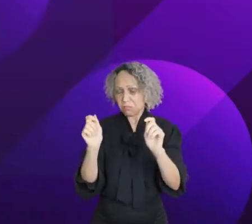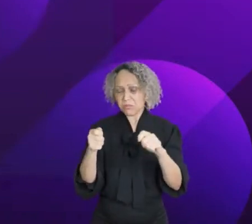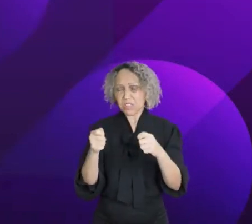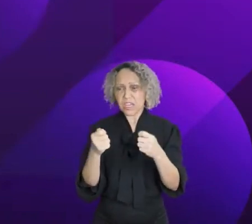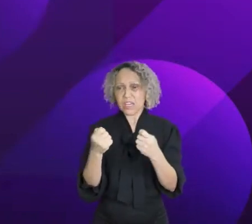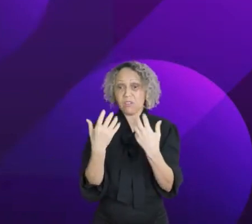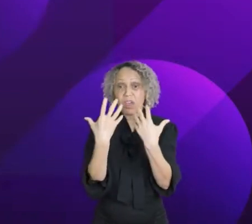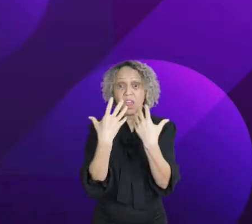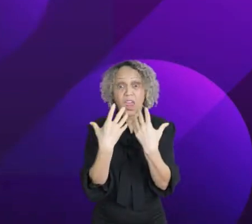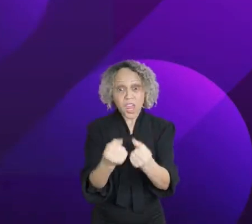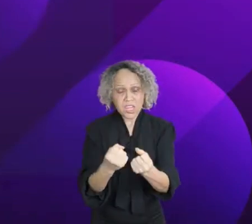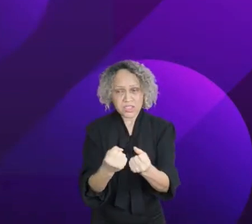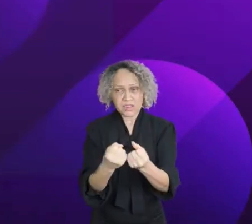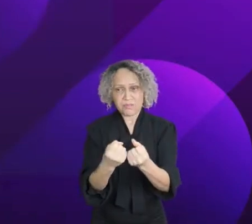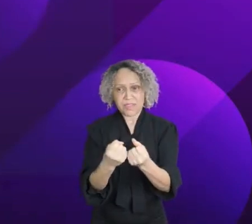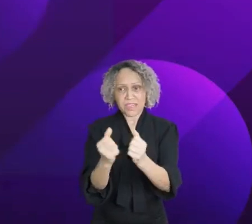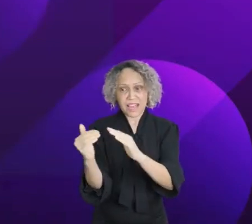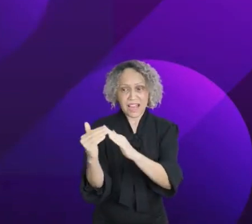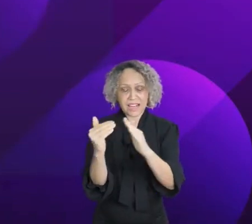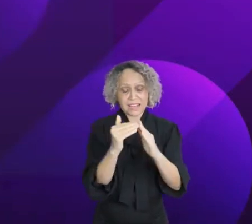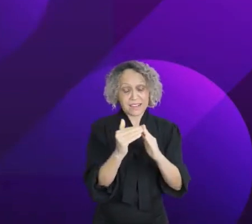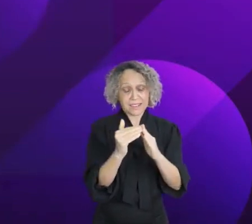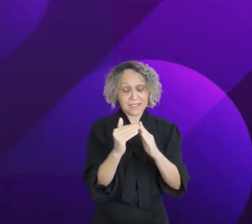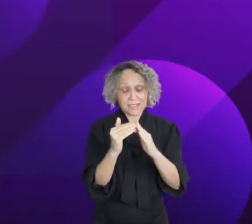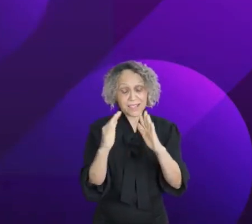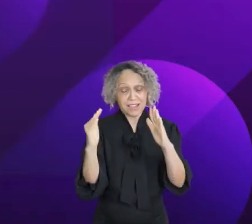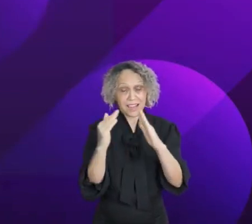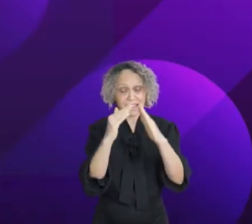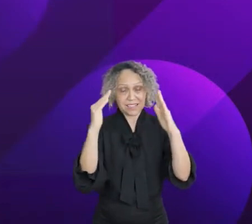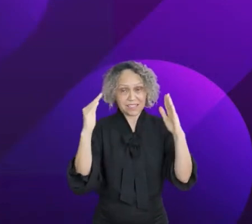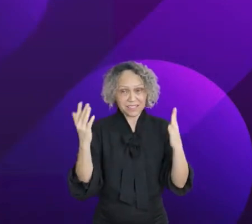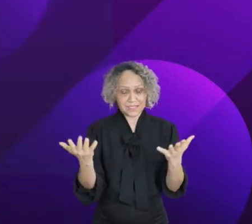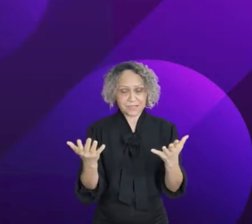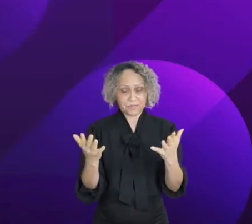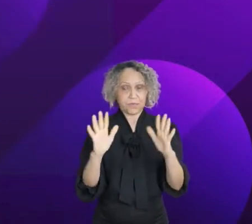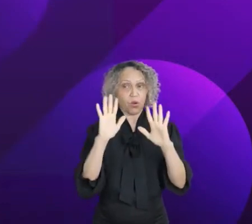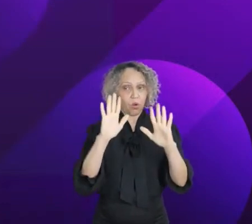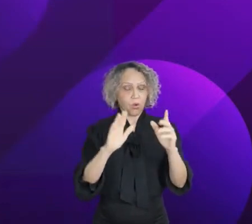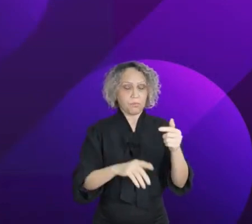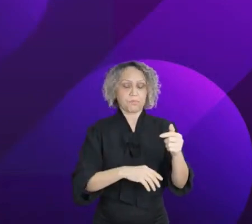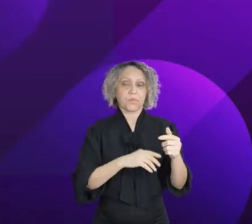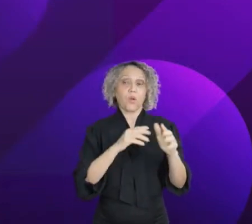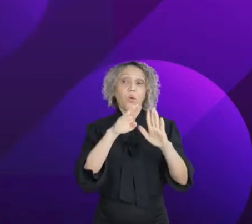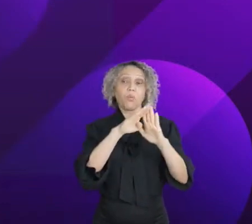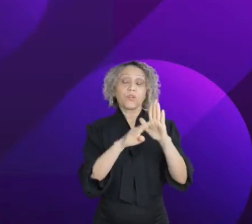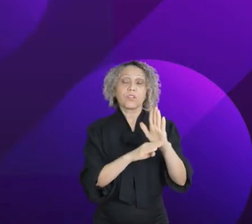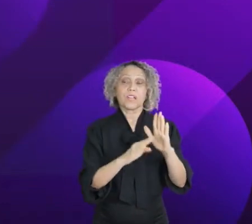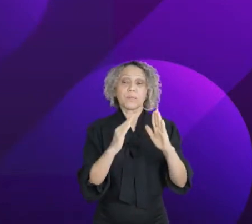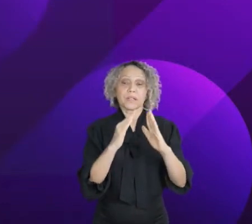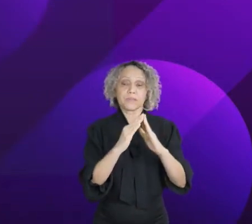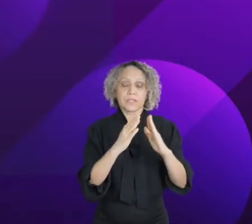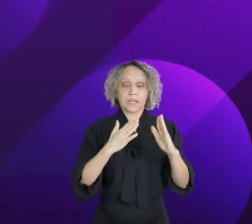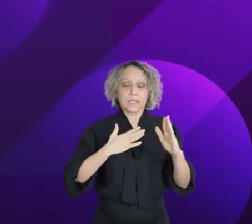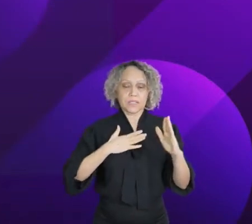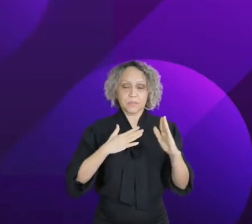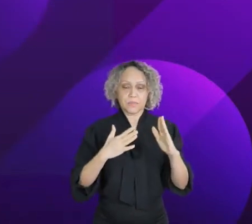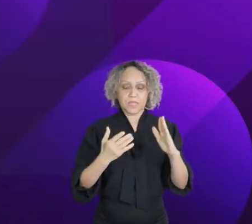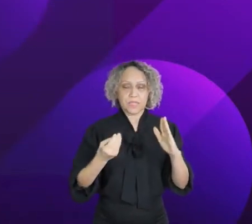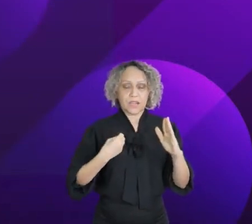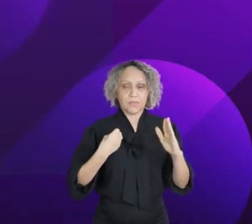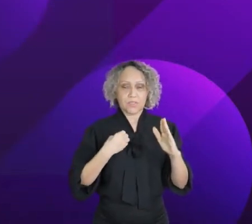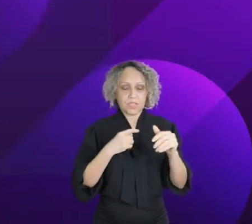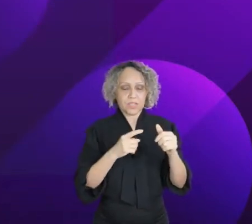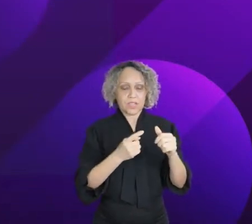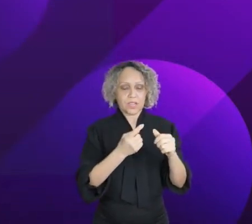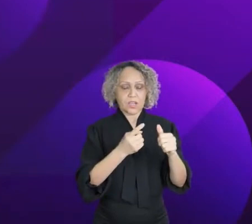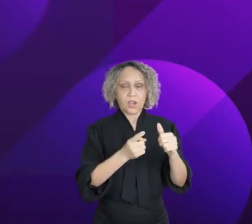golpe. É importante destacar que o programa Minha Casa Minha Vida 1 e 2, ele teve problemas, né? A gente